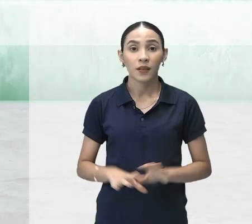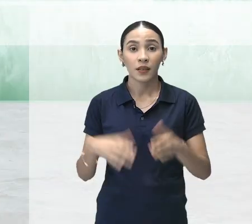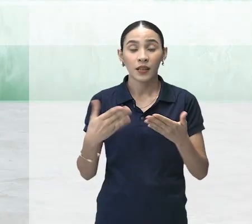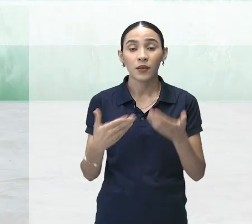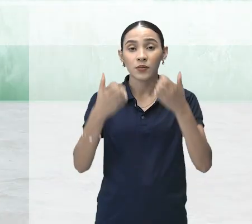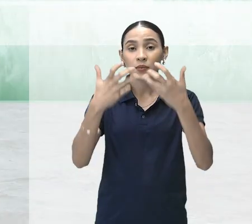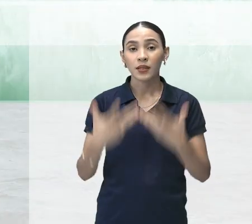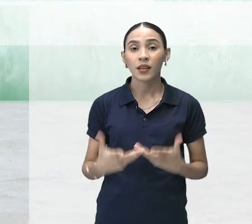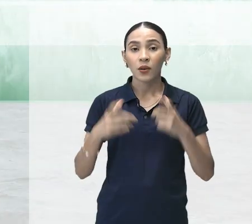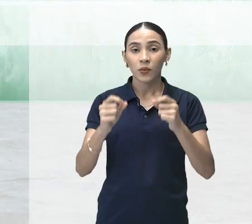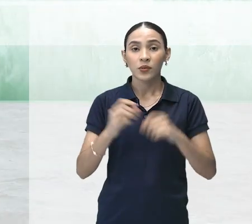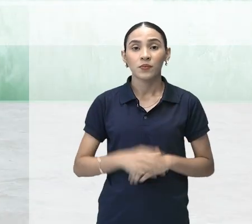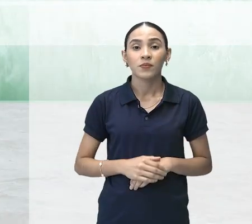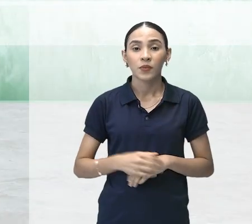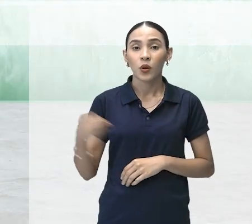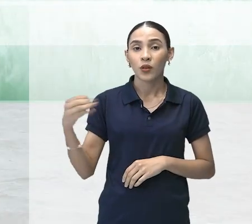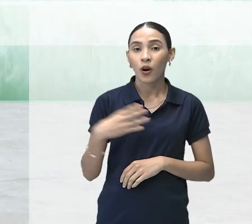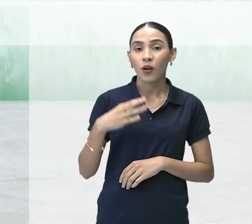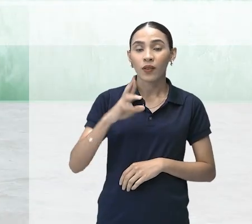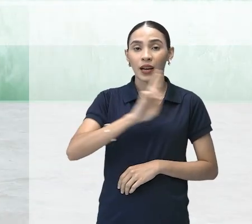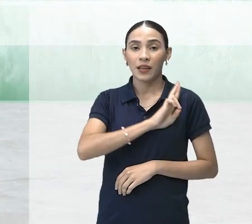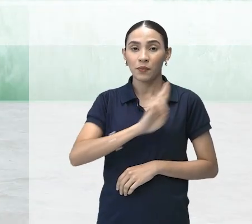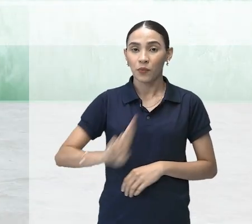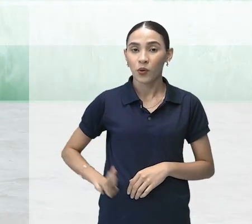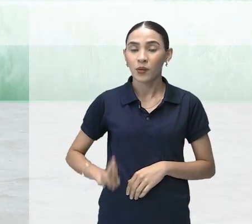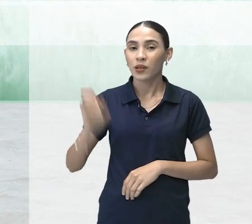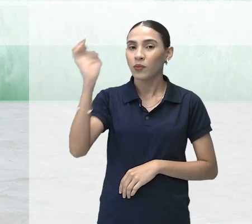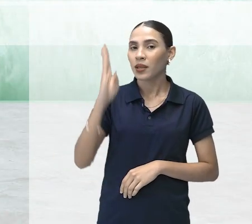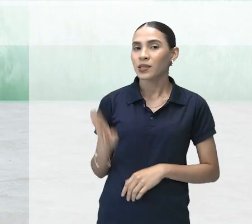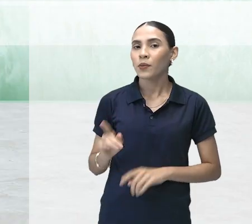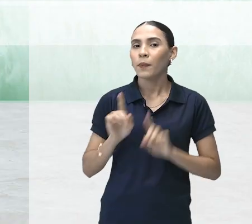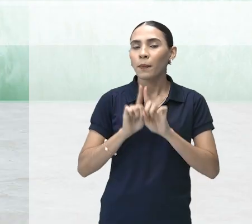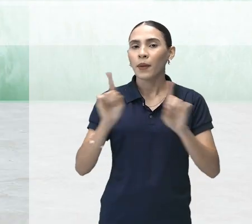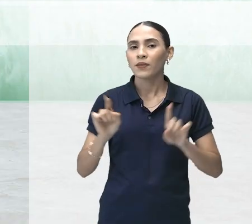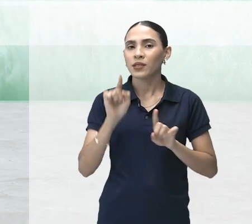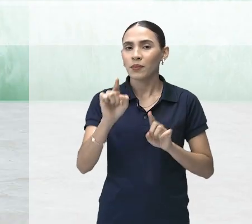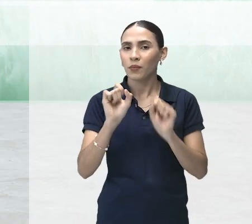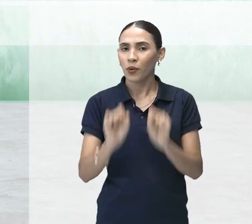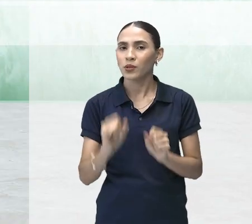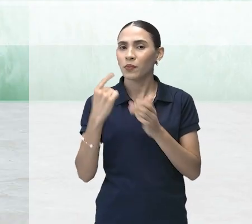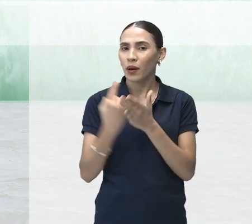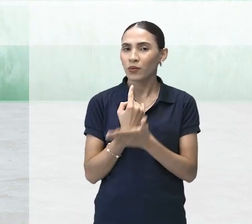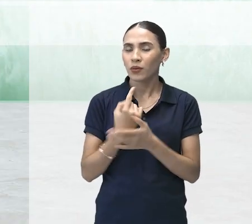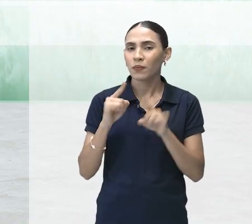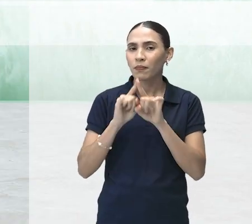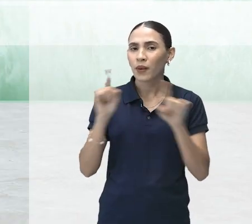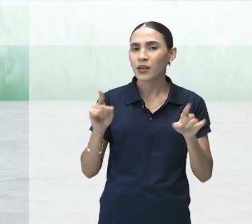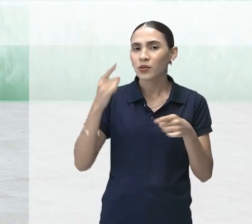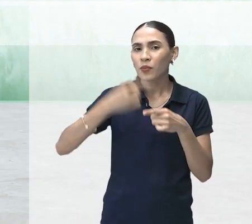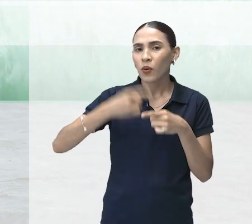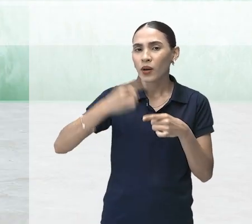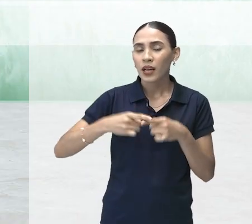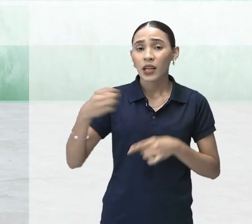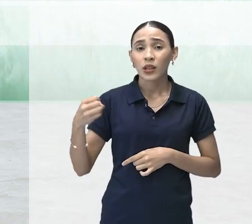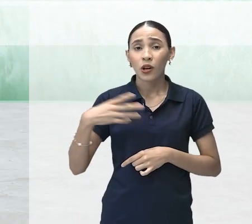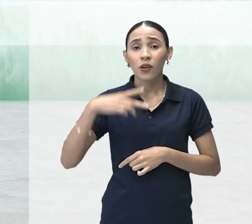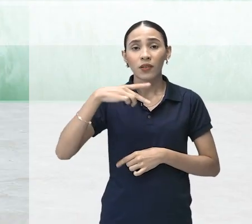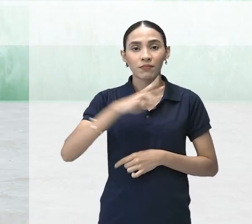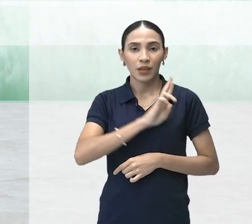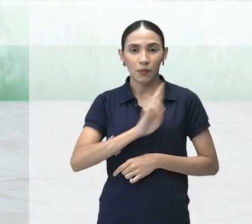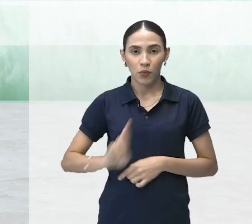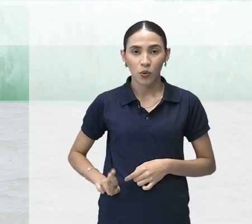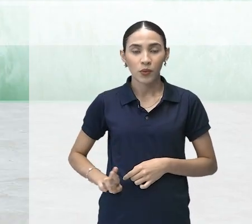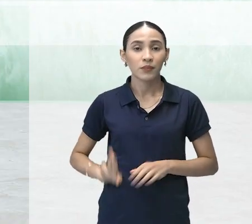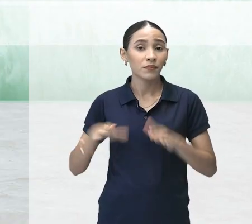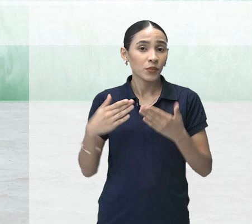Vamos falar de Nova República no Brasil? Vocês podem perguntar, professora, mas por que Nova República? Nós não estamos